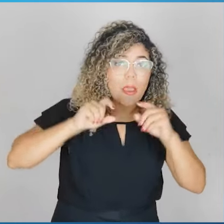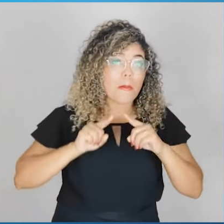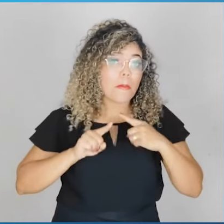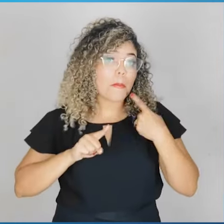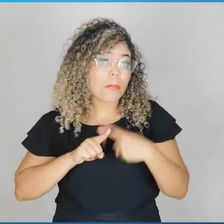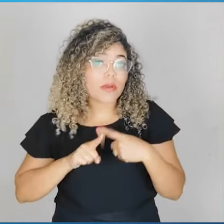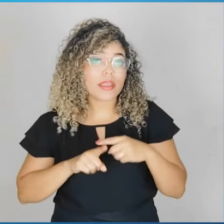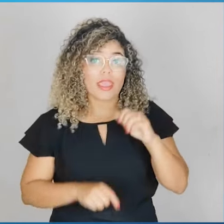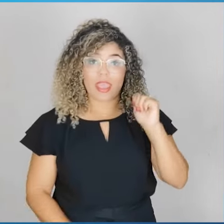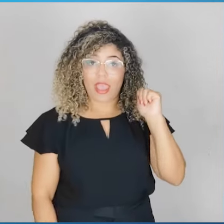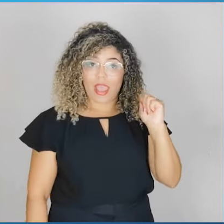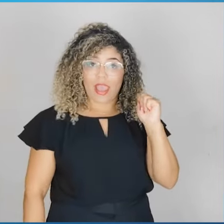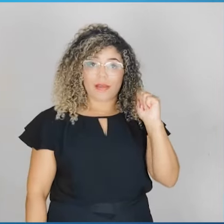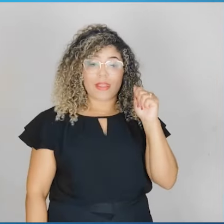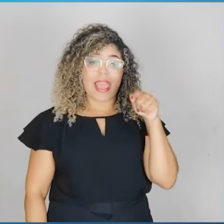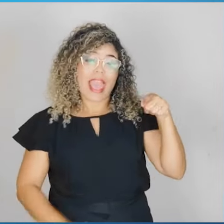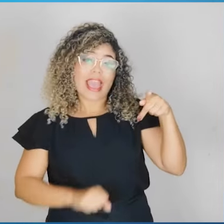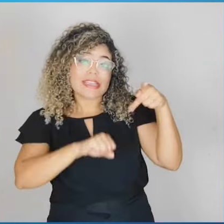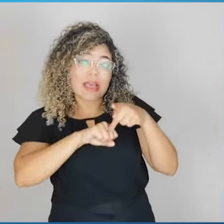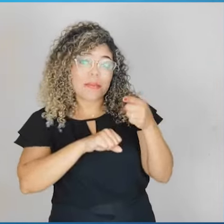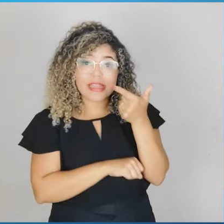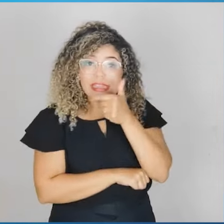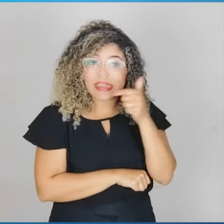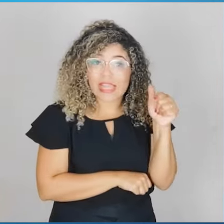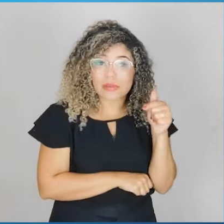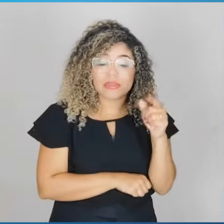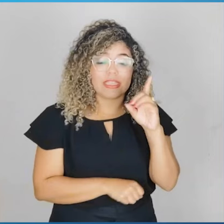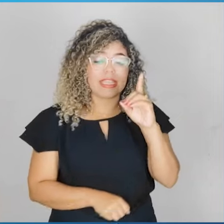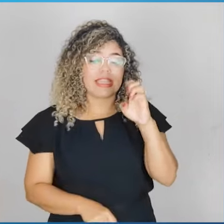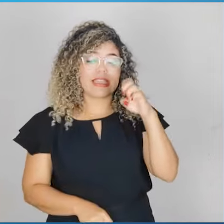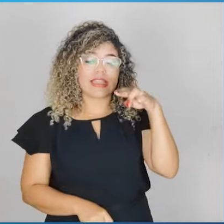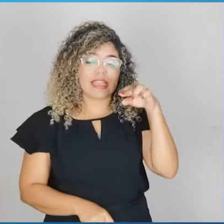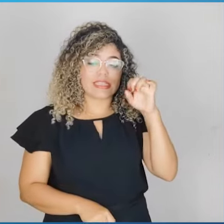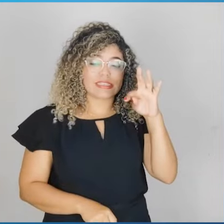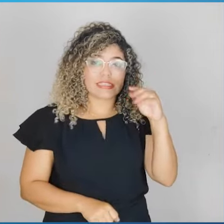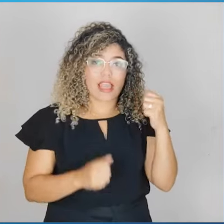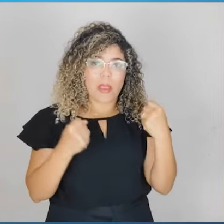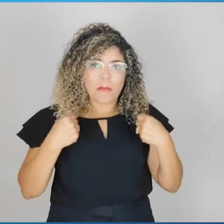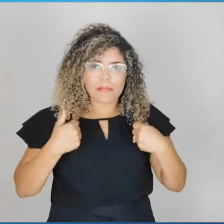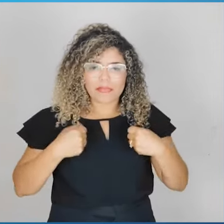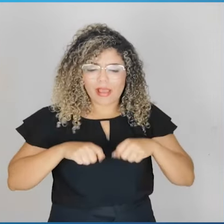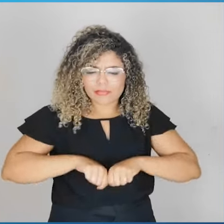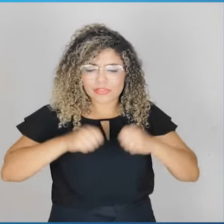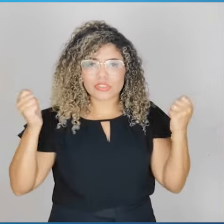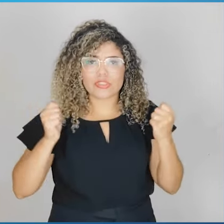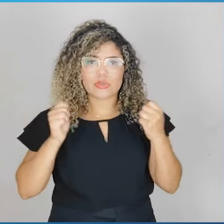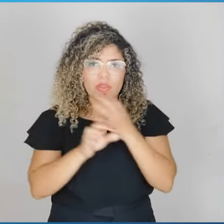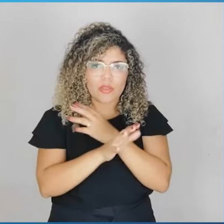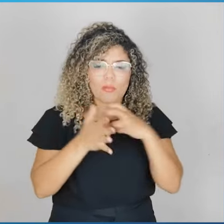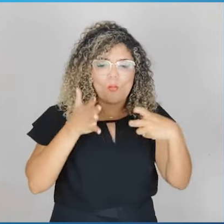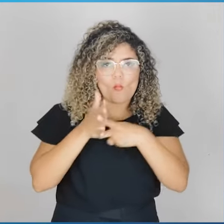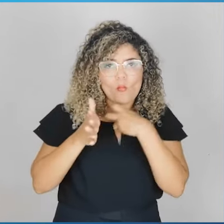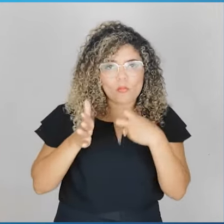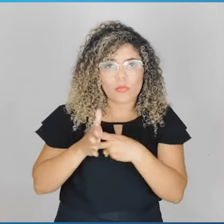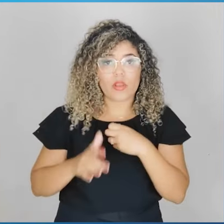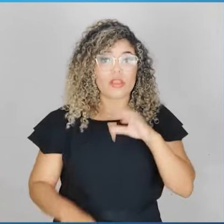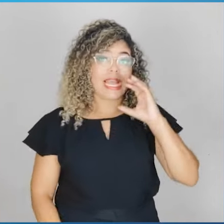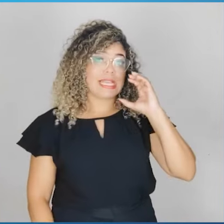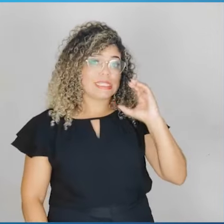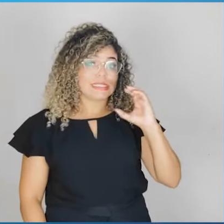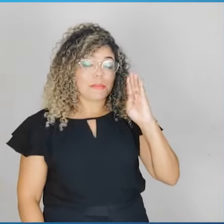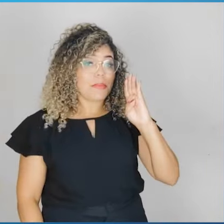letra A, essas rochas não possuem densidade suficiente para destruir os fósseis. Letra B, são